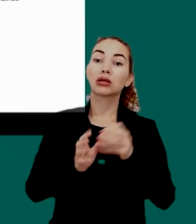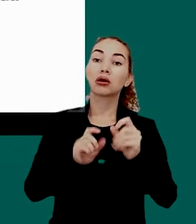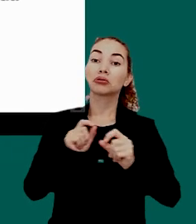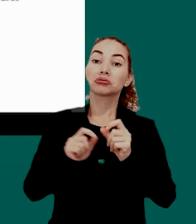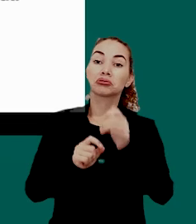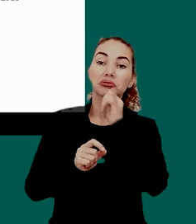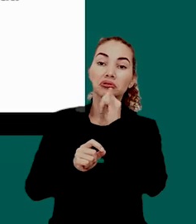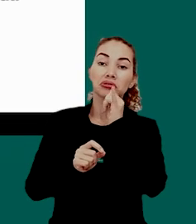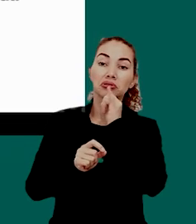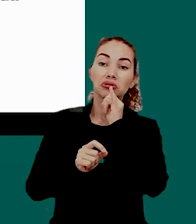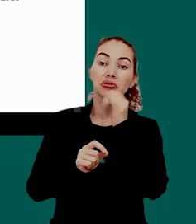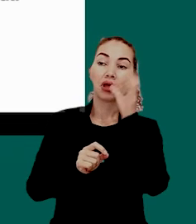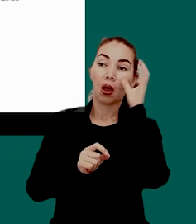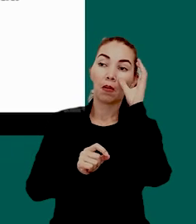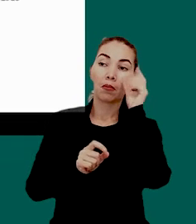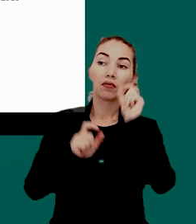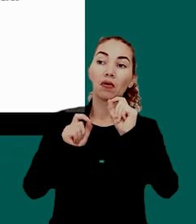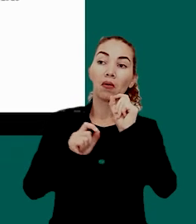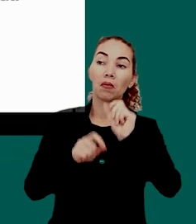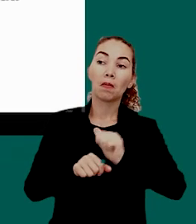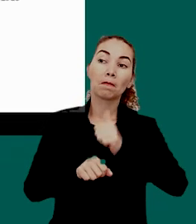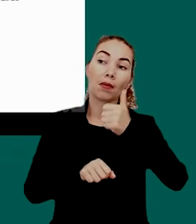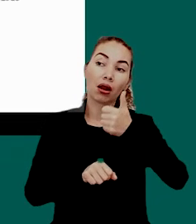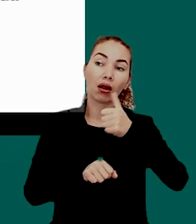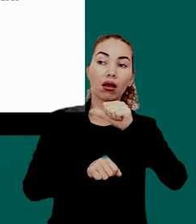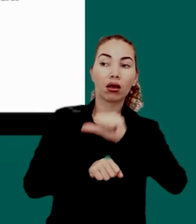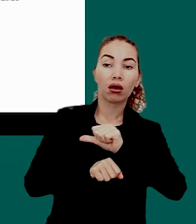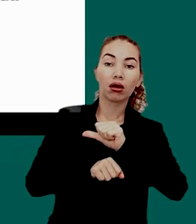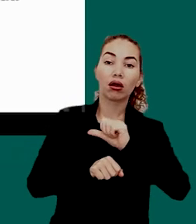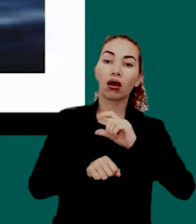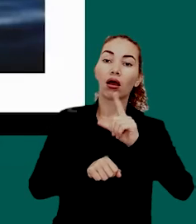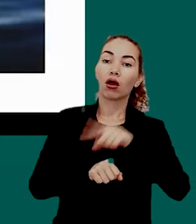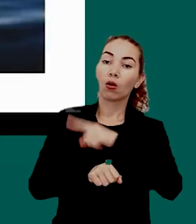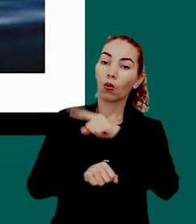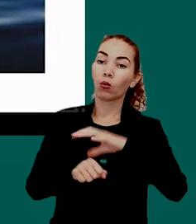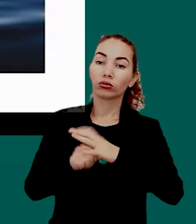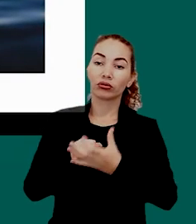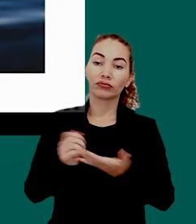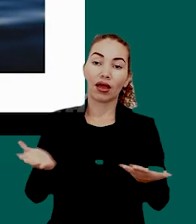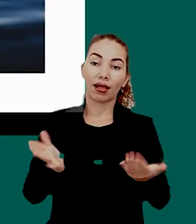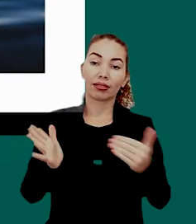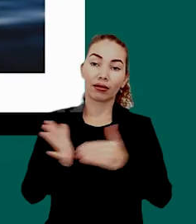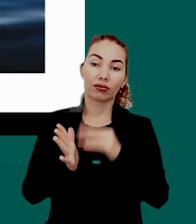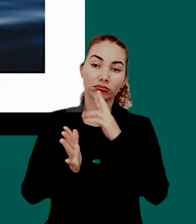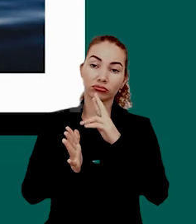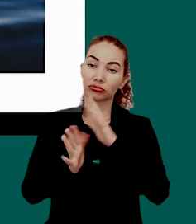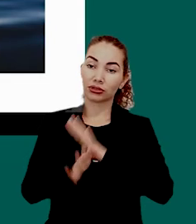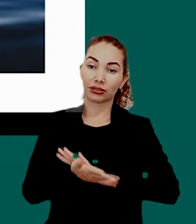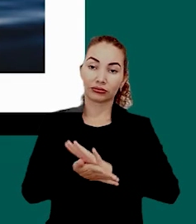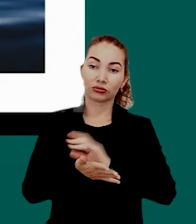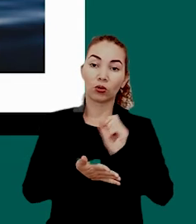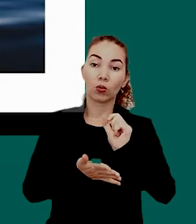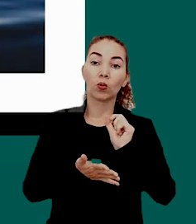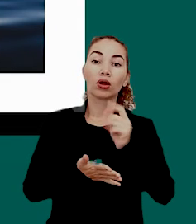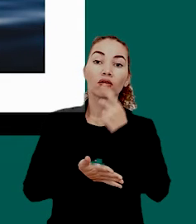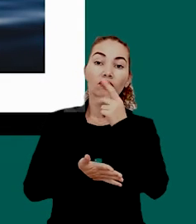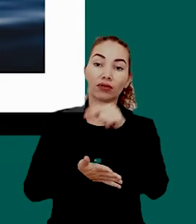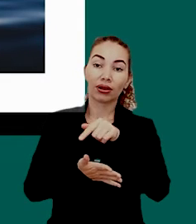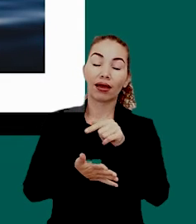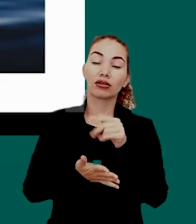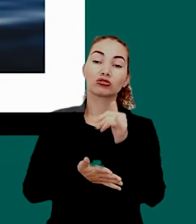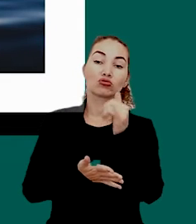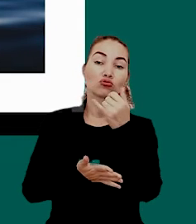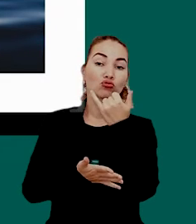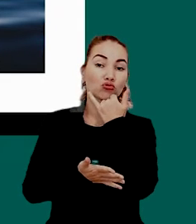testar a vacina para observar alguma eficácia contra a Covid, até agora nenhum resultado concreto, tá bom? Pessoal, o que eu tinha para falar para vocês era isso,